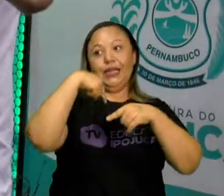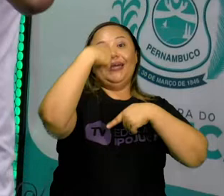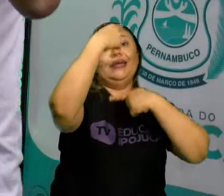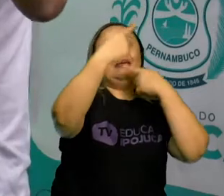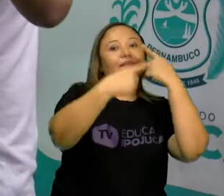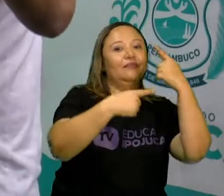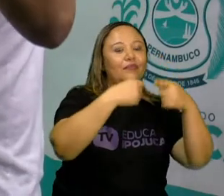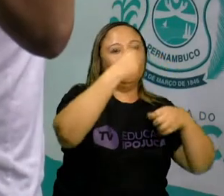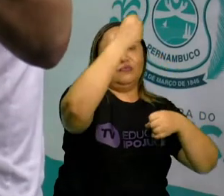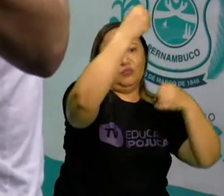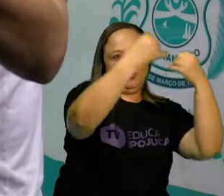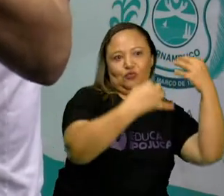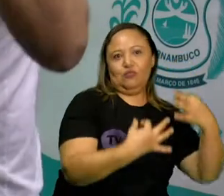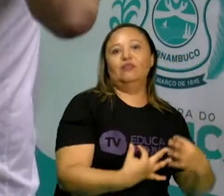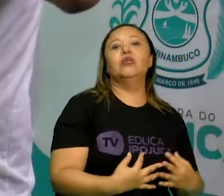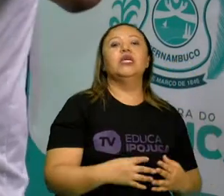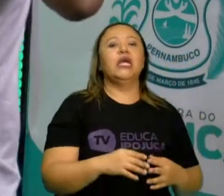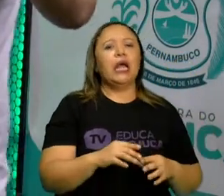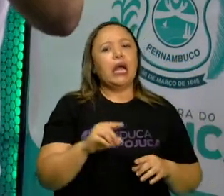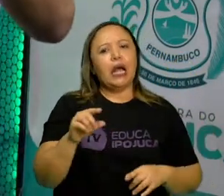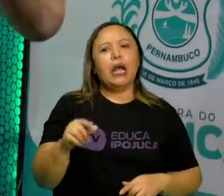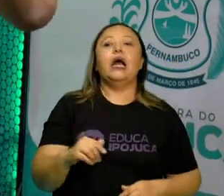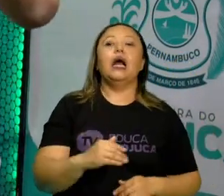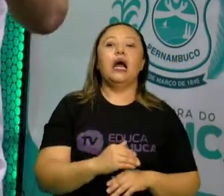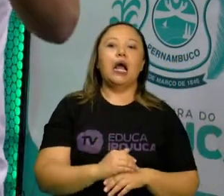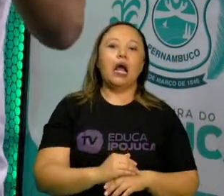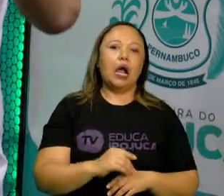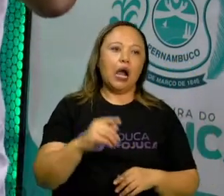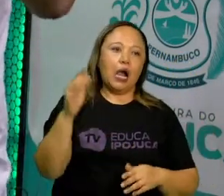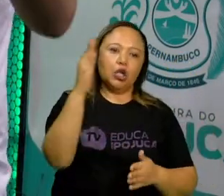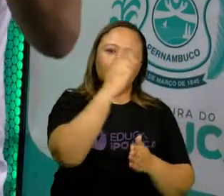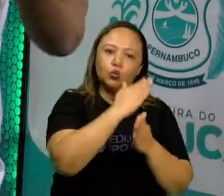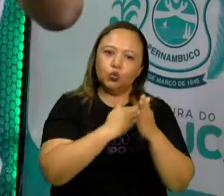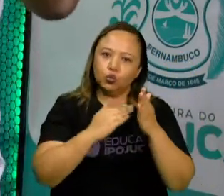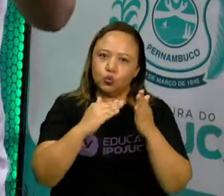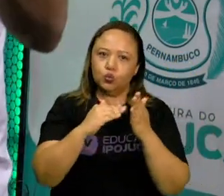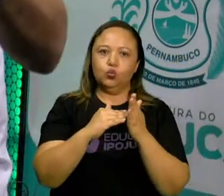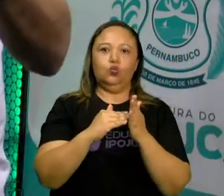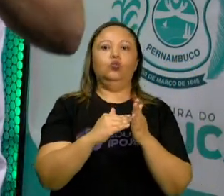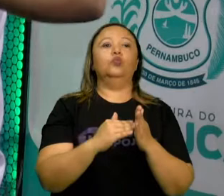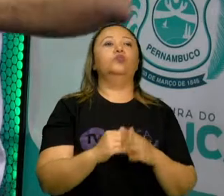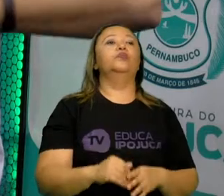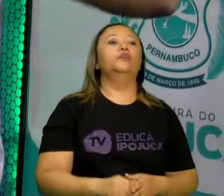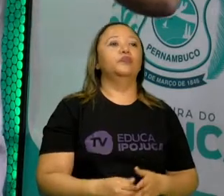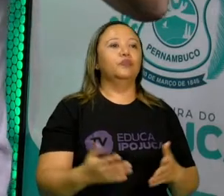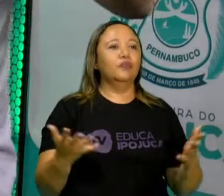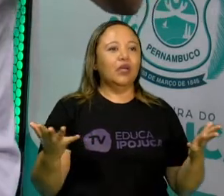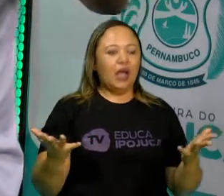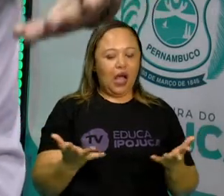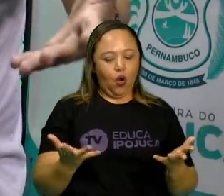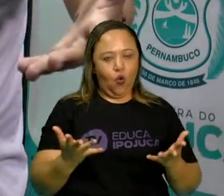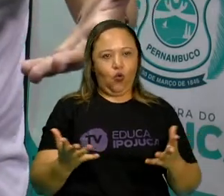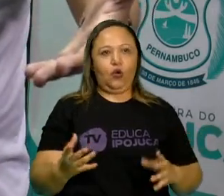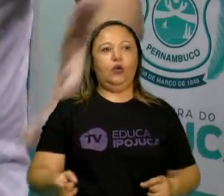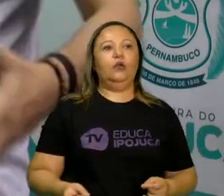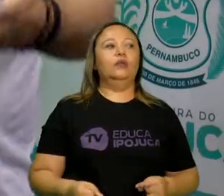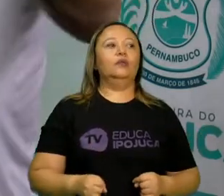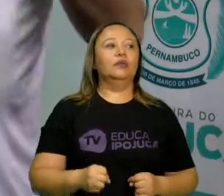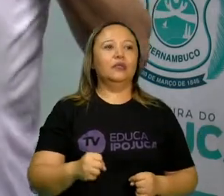relembrando, artes cênicas, teatro, dança, circo, ópera. Artes da